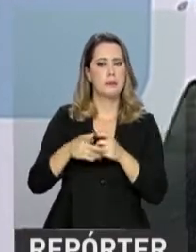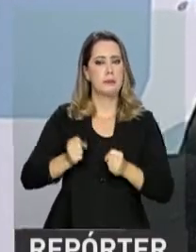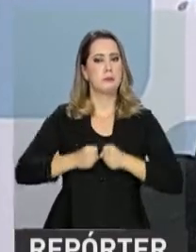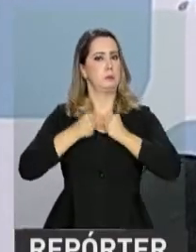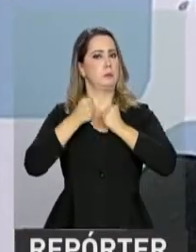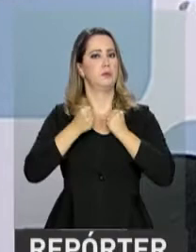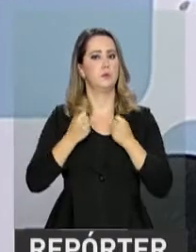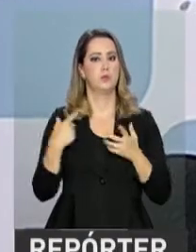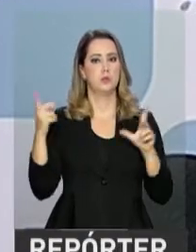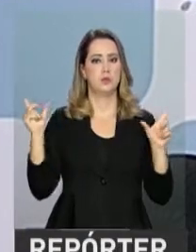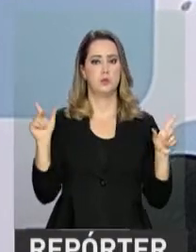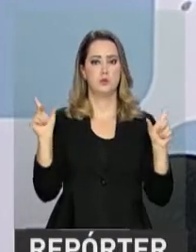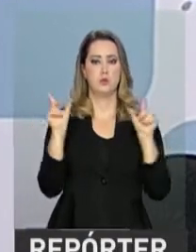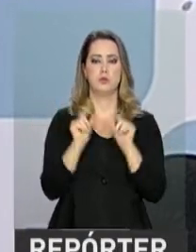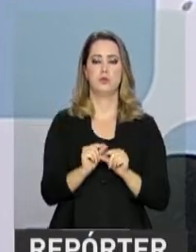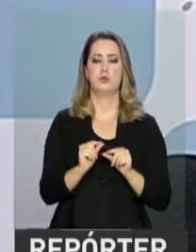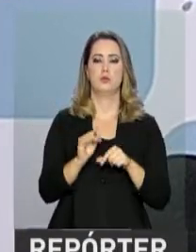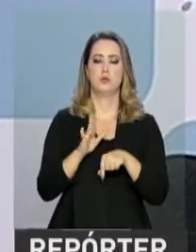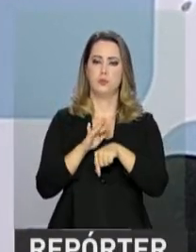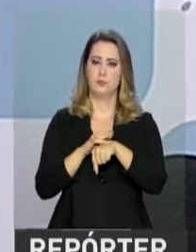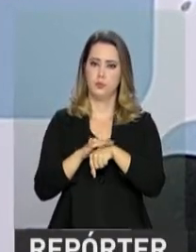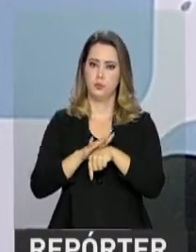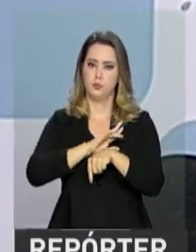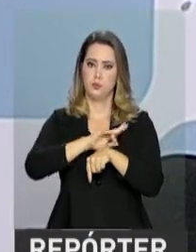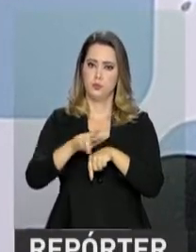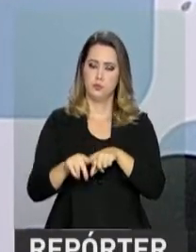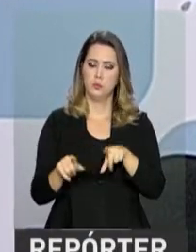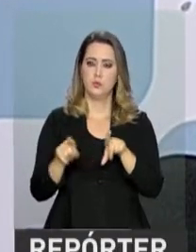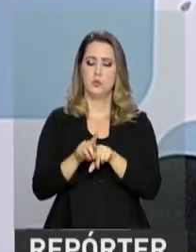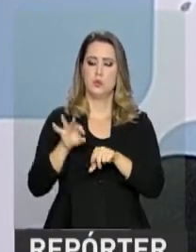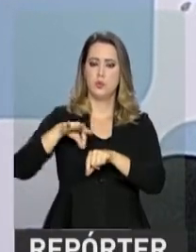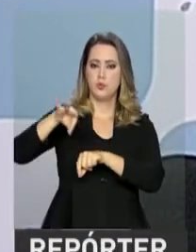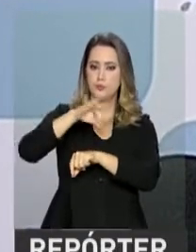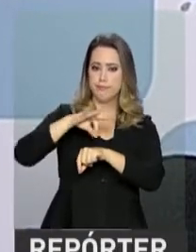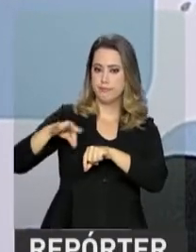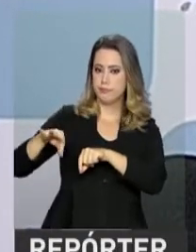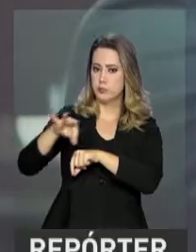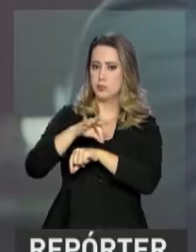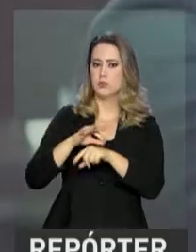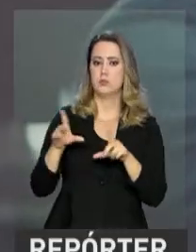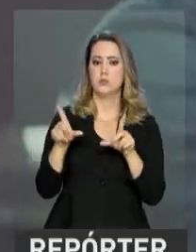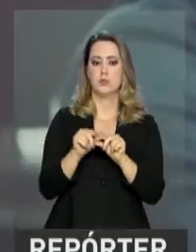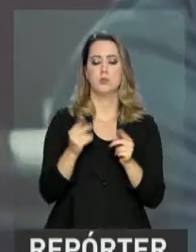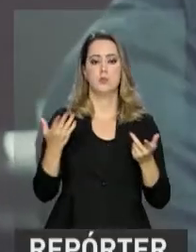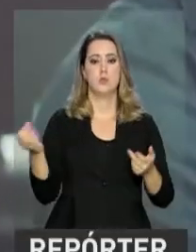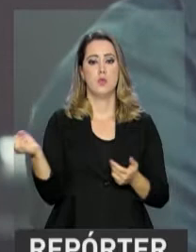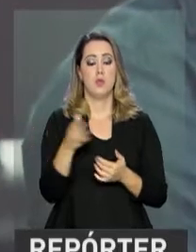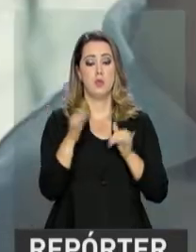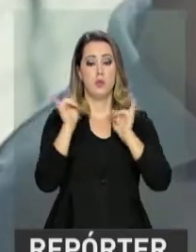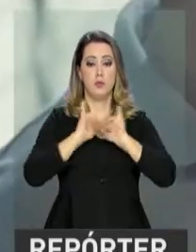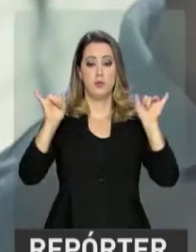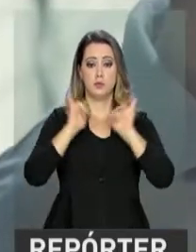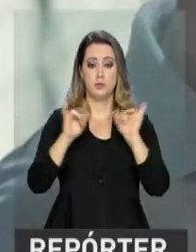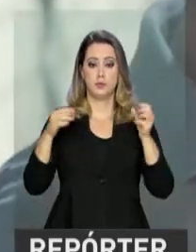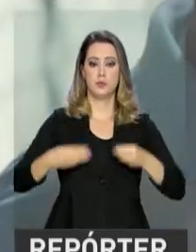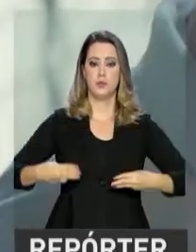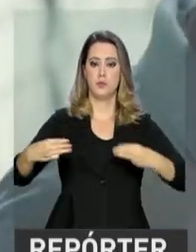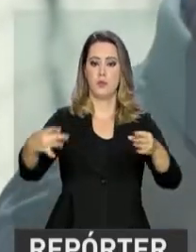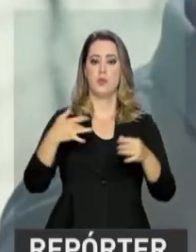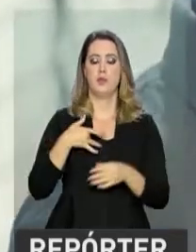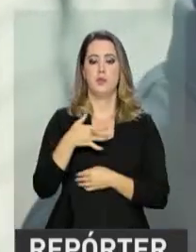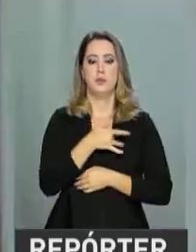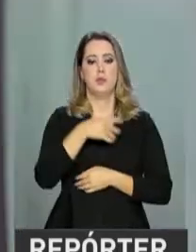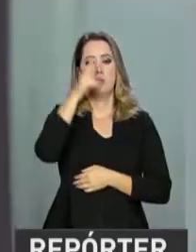nós vamos reduzir a o número de mosquitos e portanto a infestação a nova campanha lançada pelo ministério da